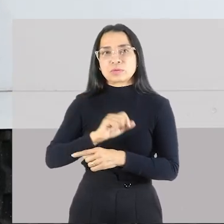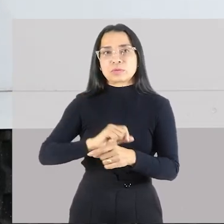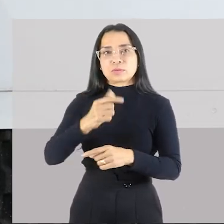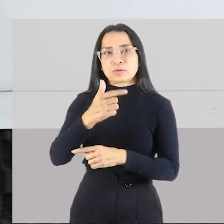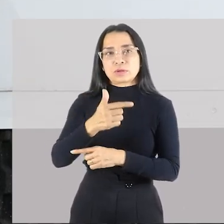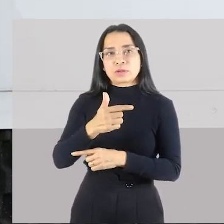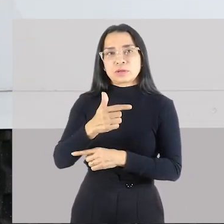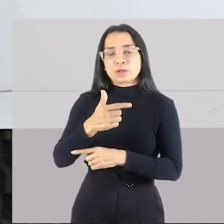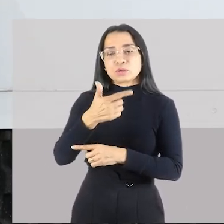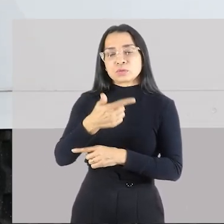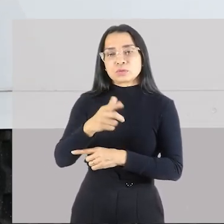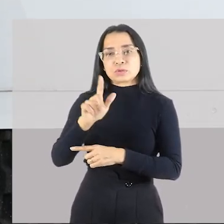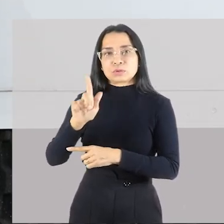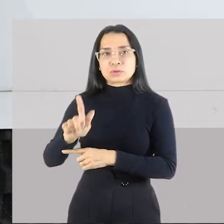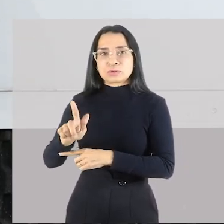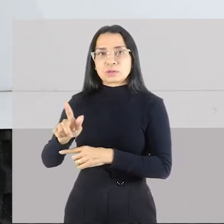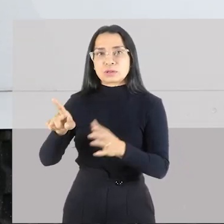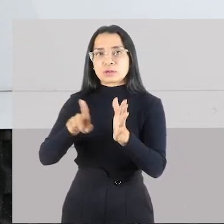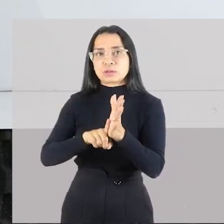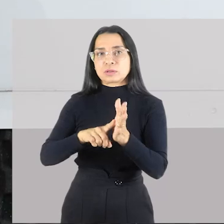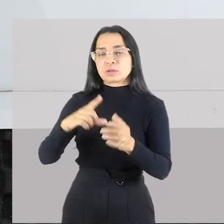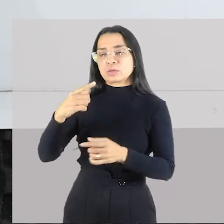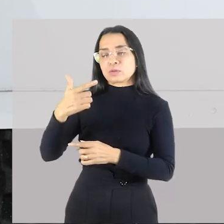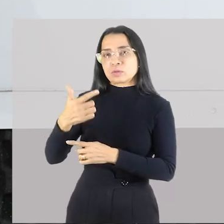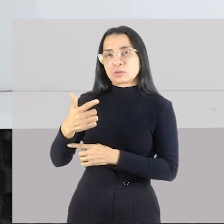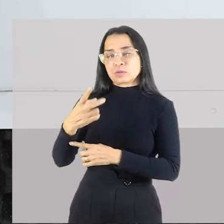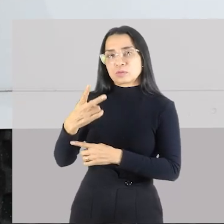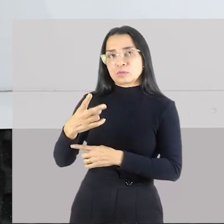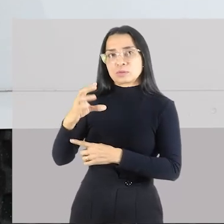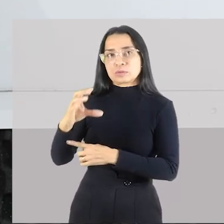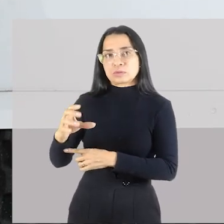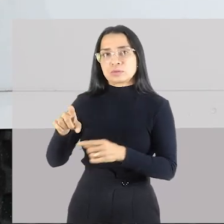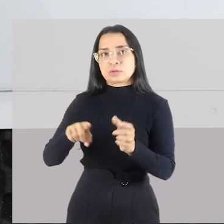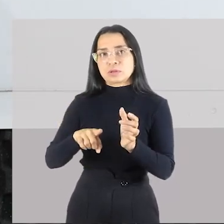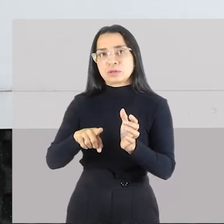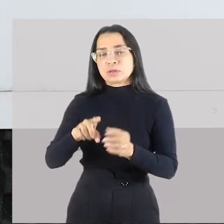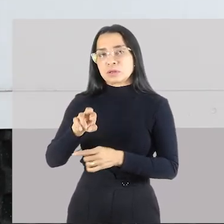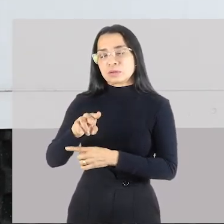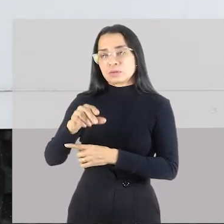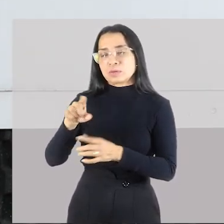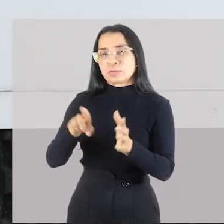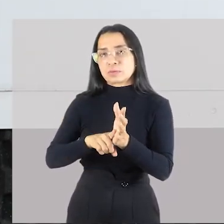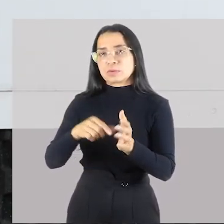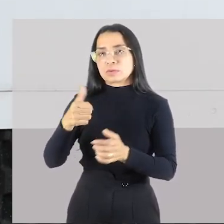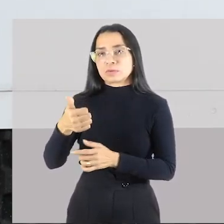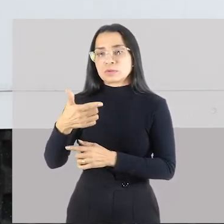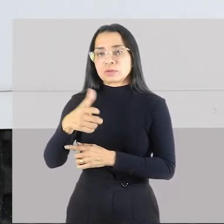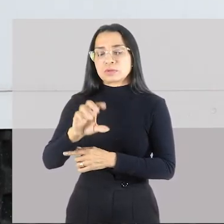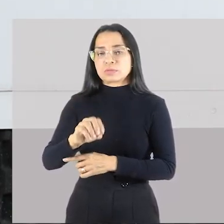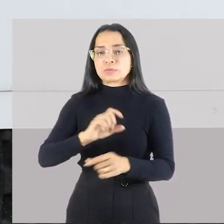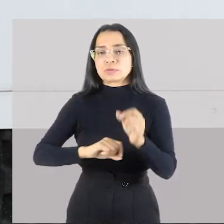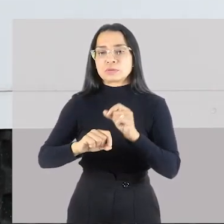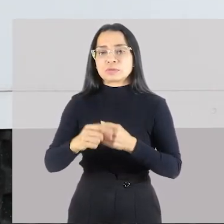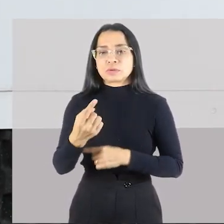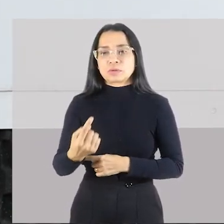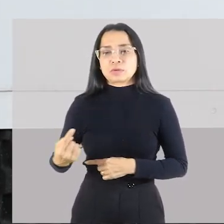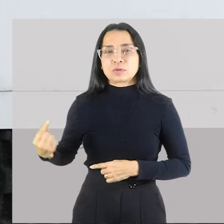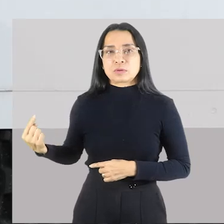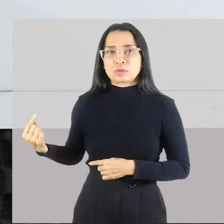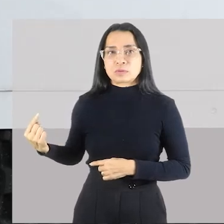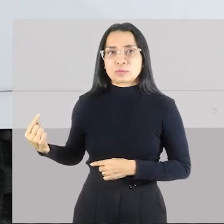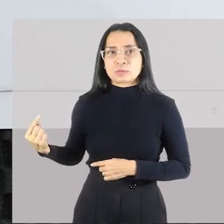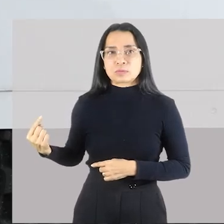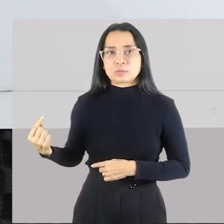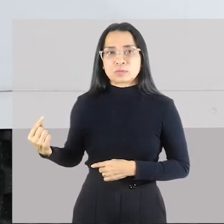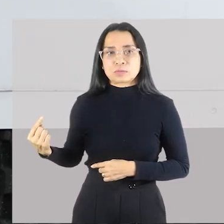2C, igual a menos 120. É isso? Embaixo, como eu não mexi, eu vou só